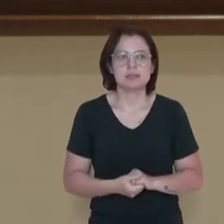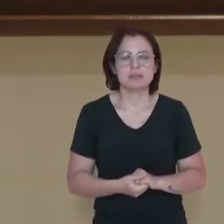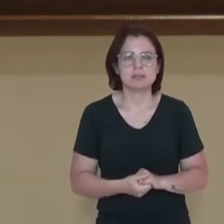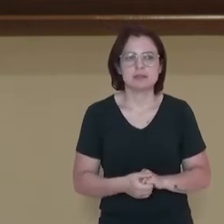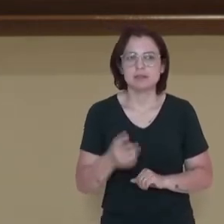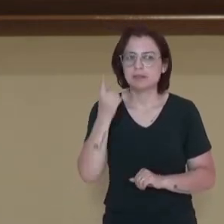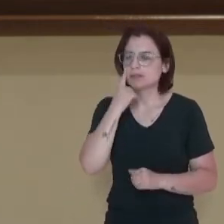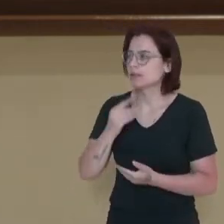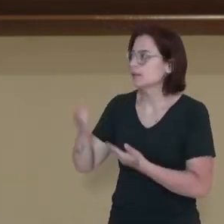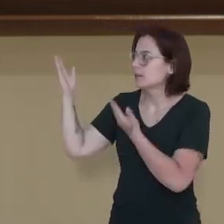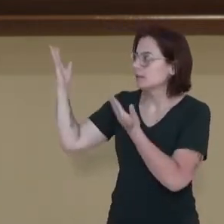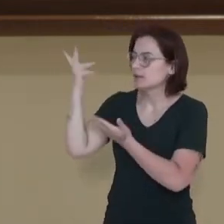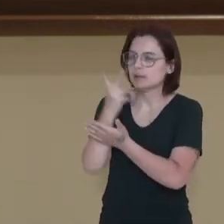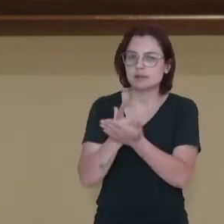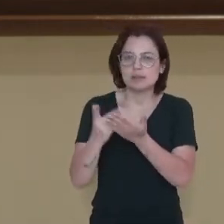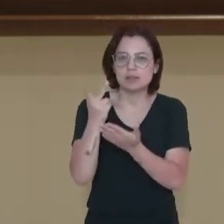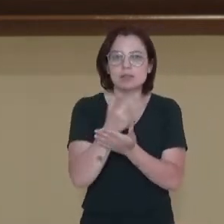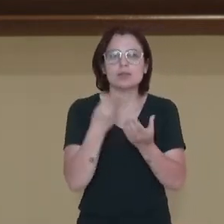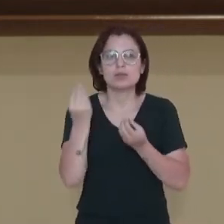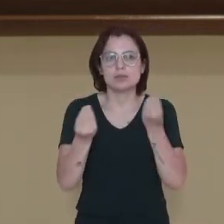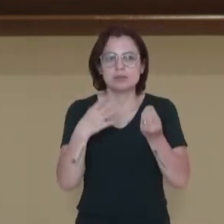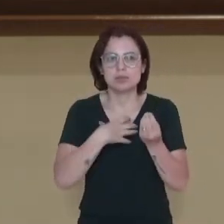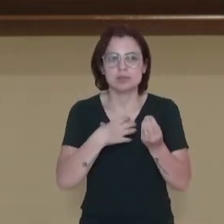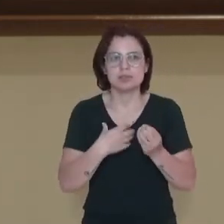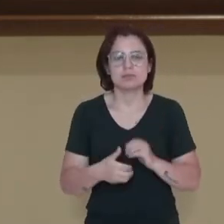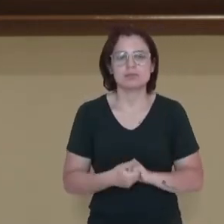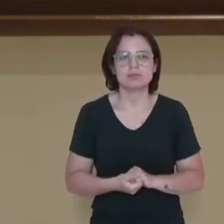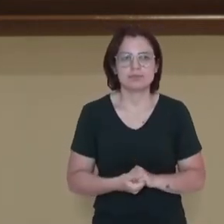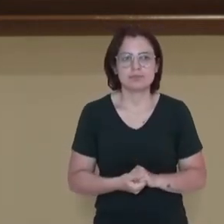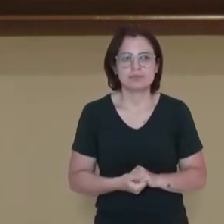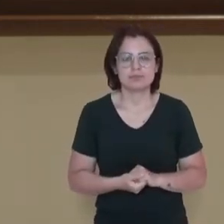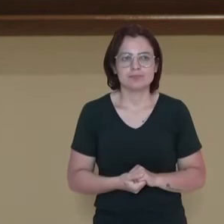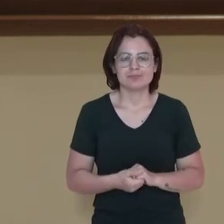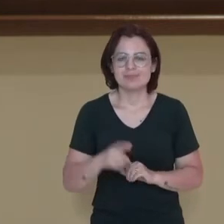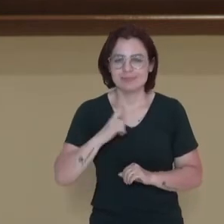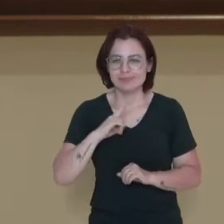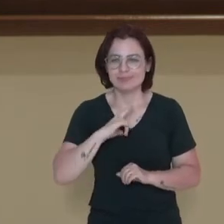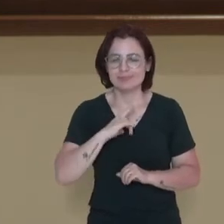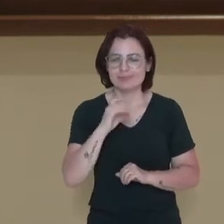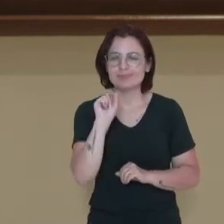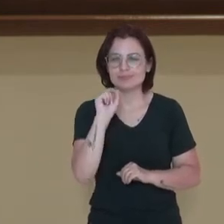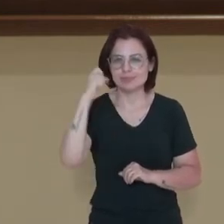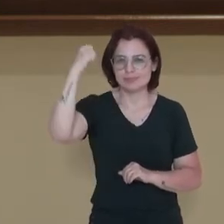tem um desenho mostrando solução aquosa do cloreto de sódio ligando a lâmpada.